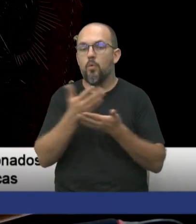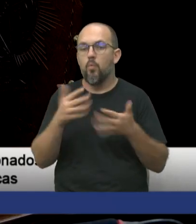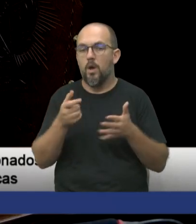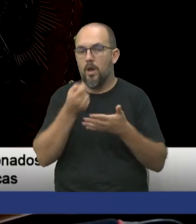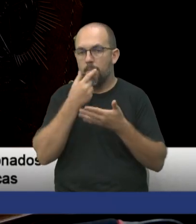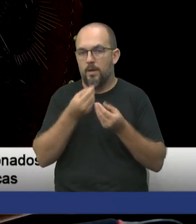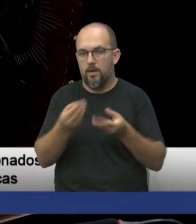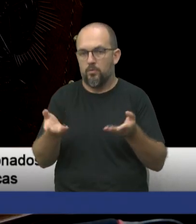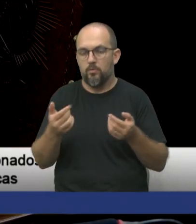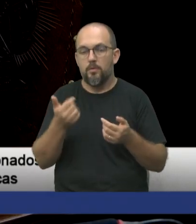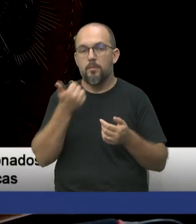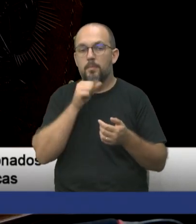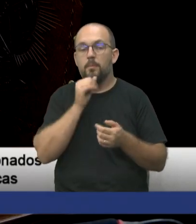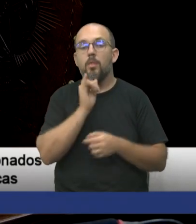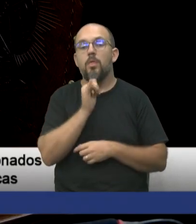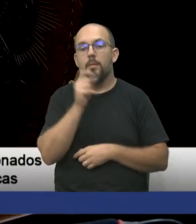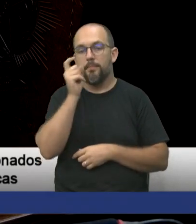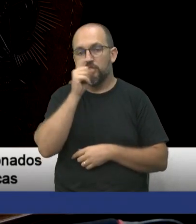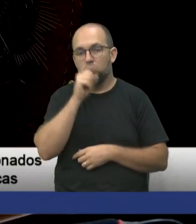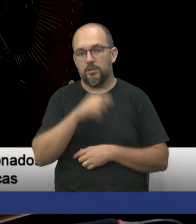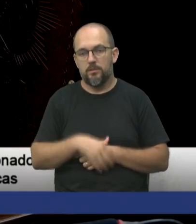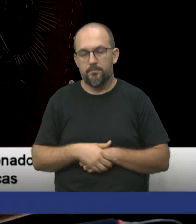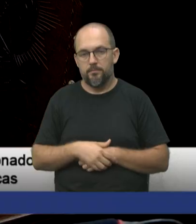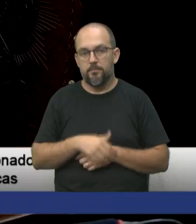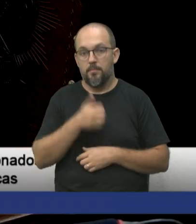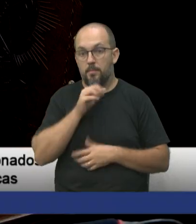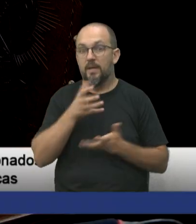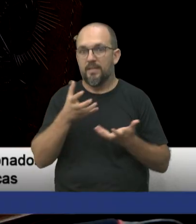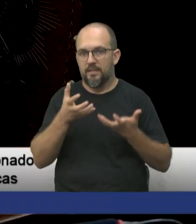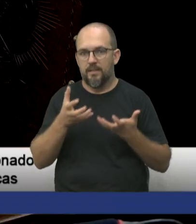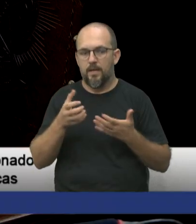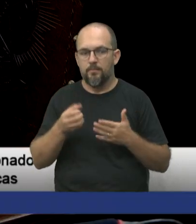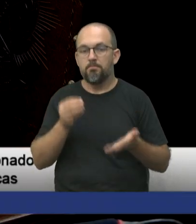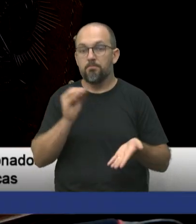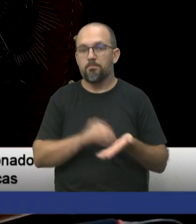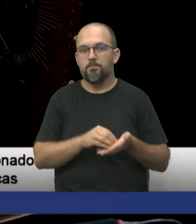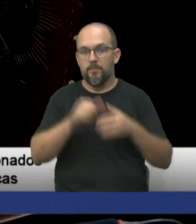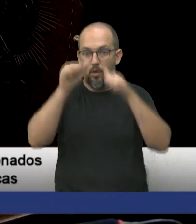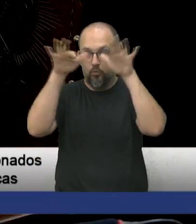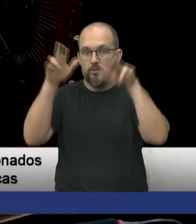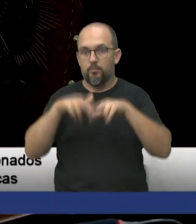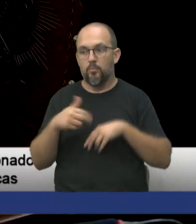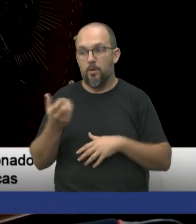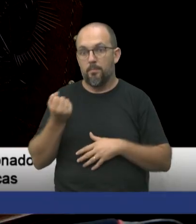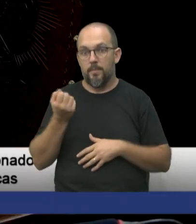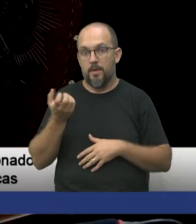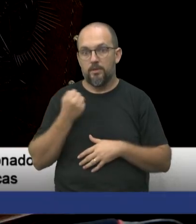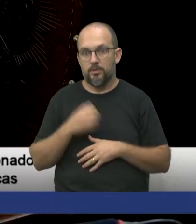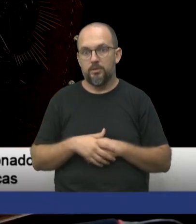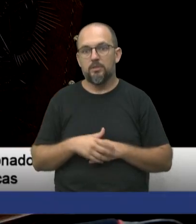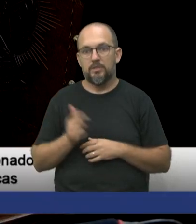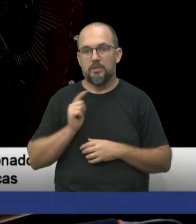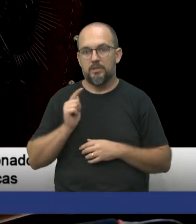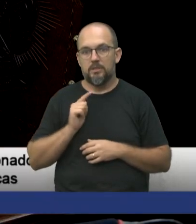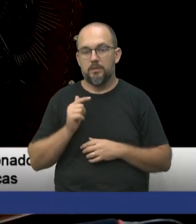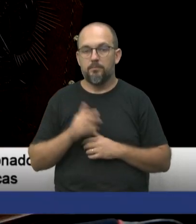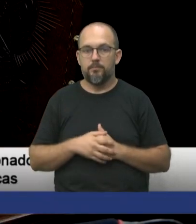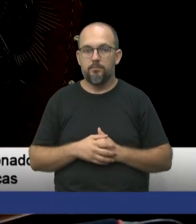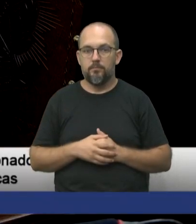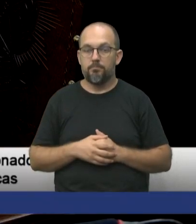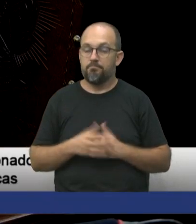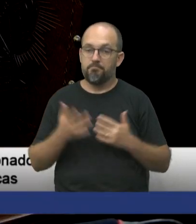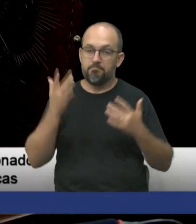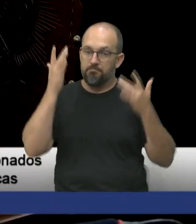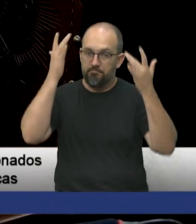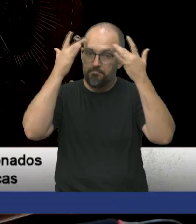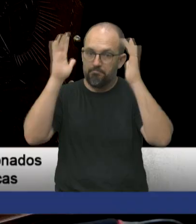medicamento, mãe que mente, mãe que quer colocar o filho como autista por causa do benefício, porque abre uma né? Eu